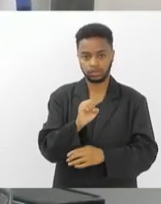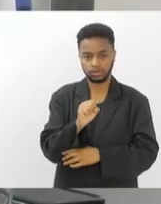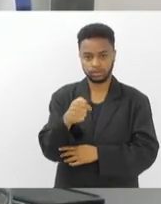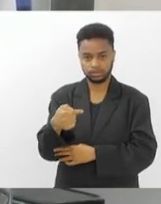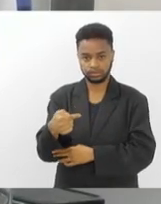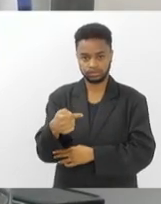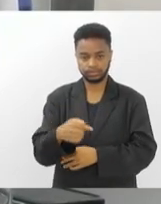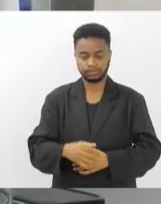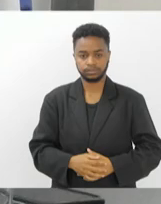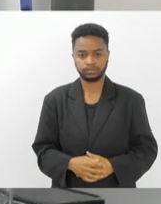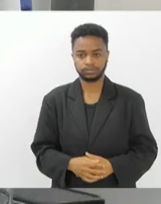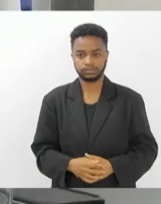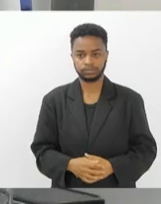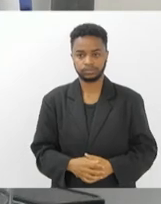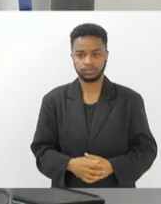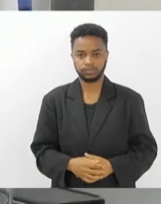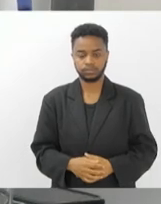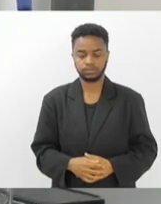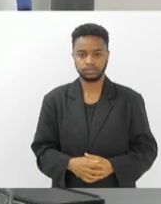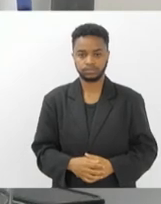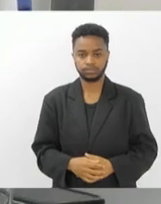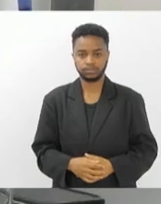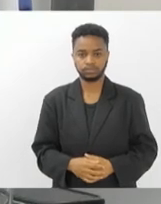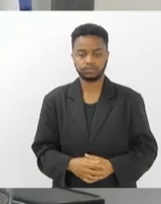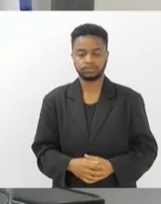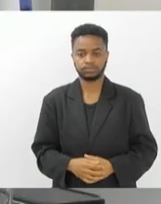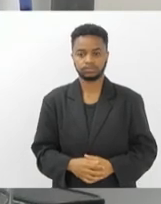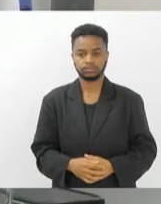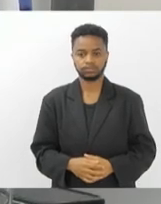ao 87. Até o final, né? Até o final.